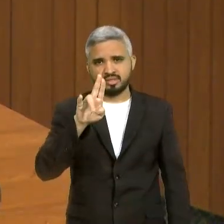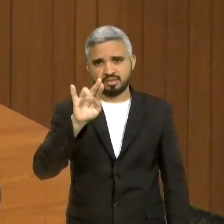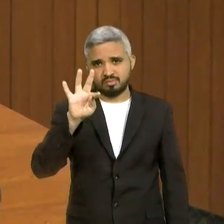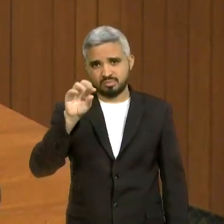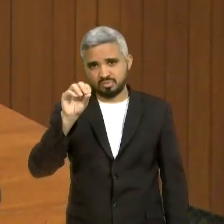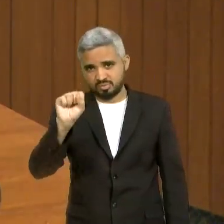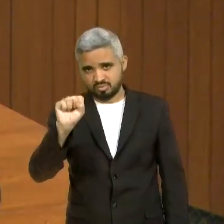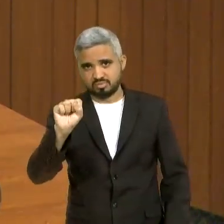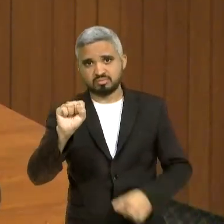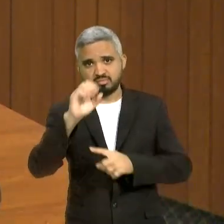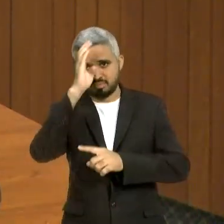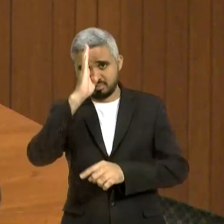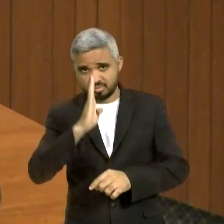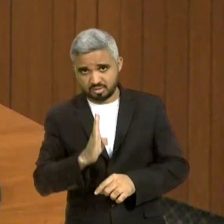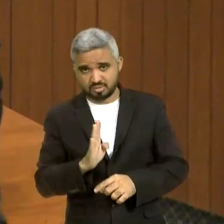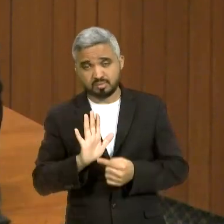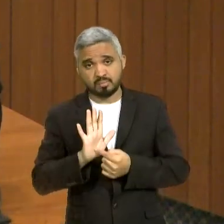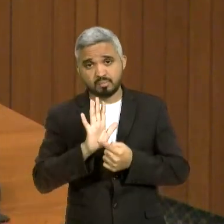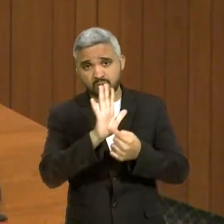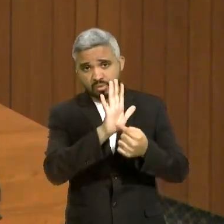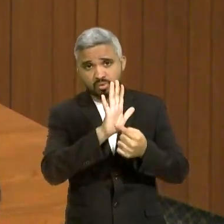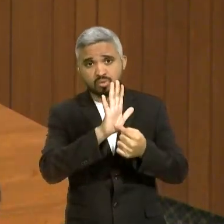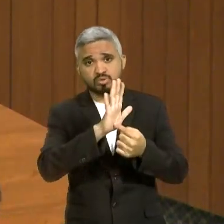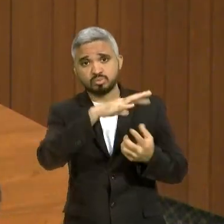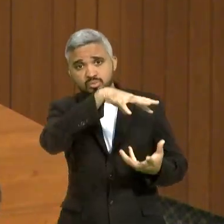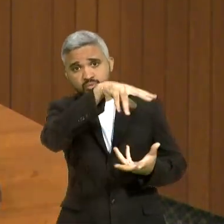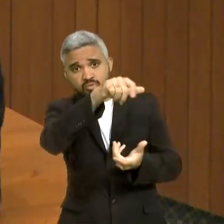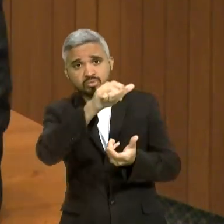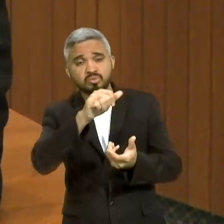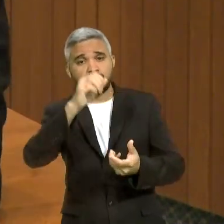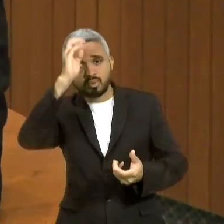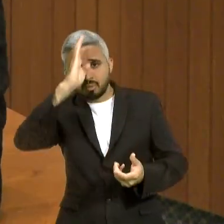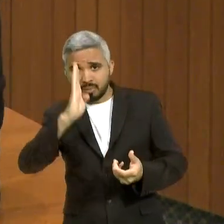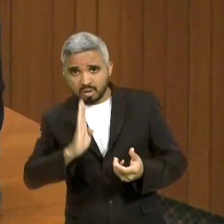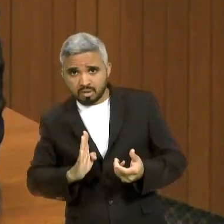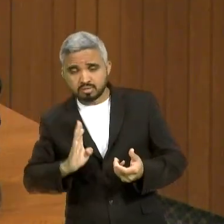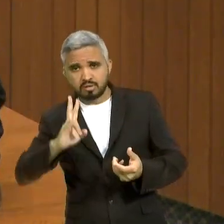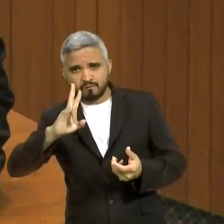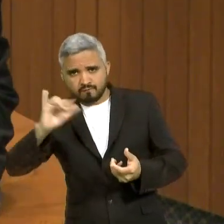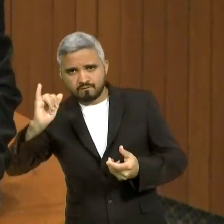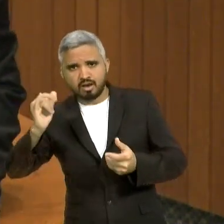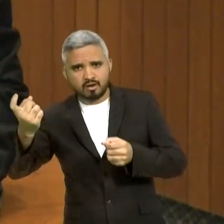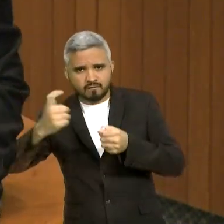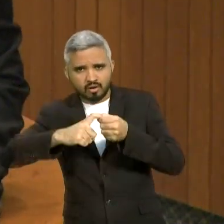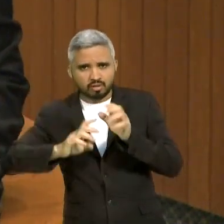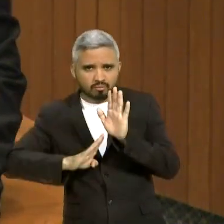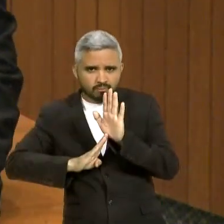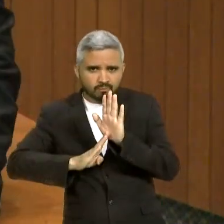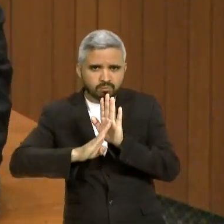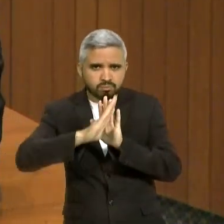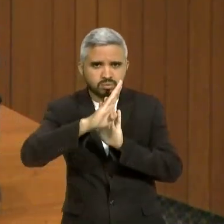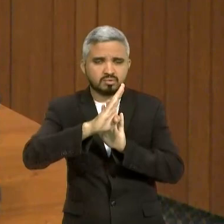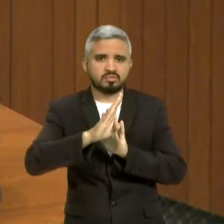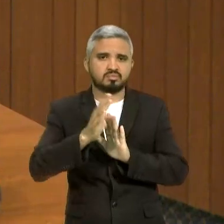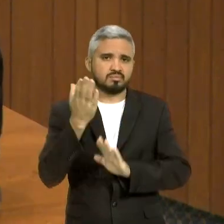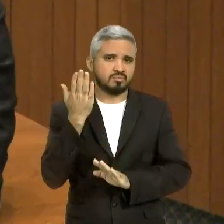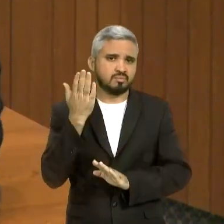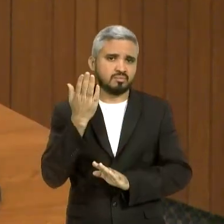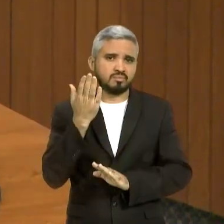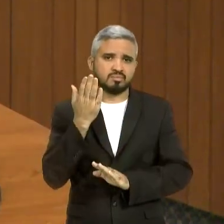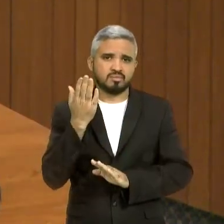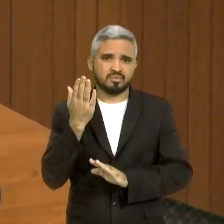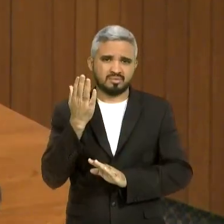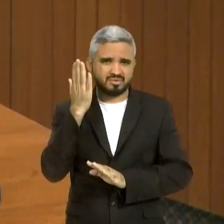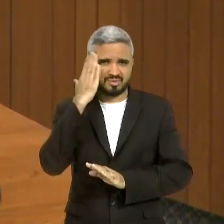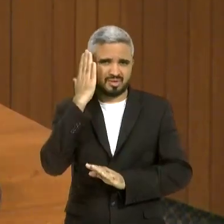para o mundo, de que o Brasil agora está preocupado realmente em retomar o seu desenvolvimento, algo que ficou parado ao longo dos últimos